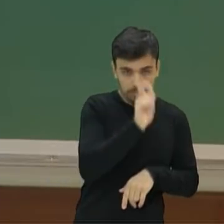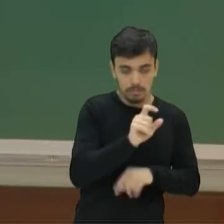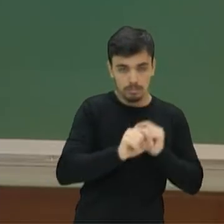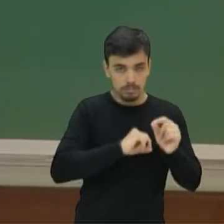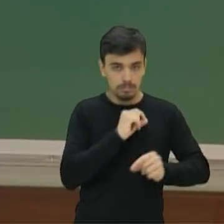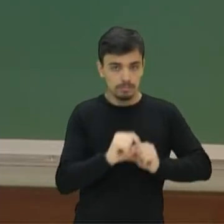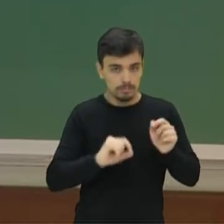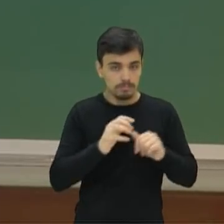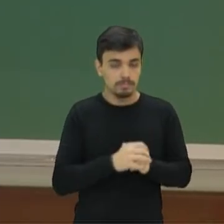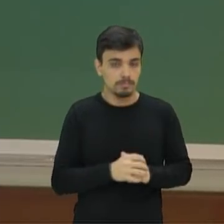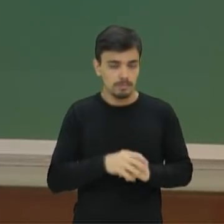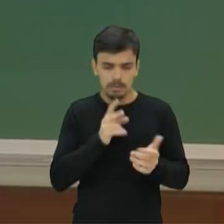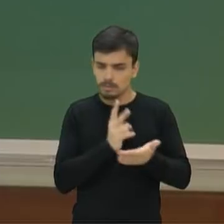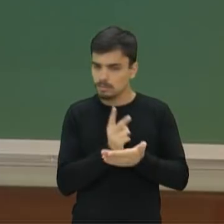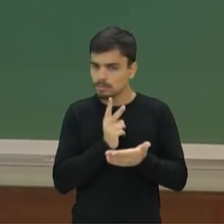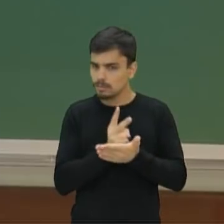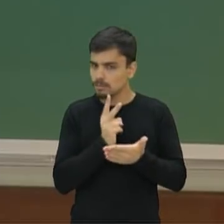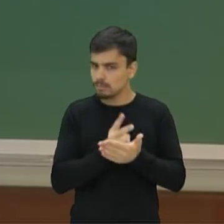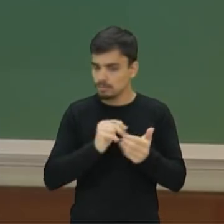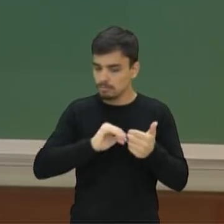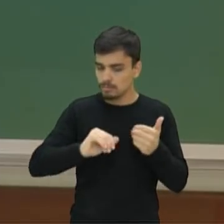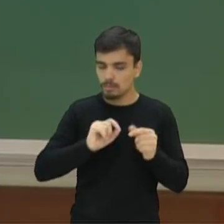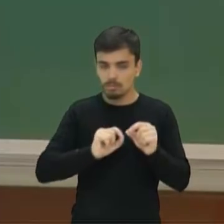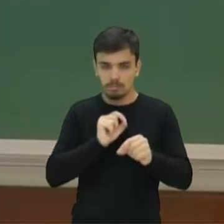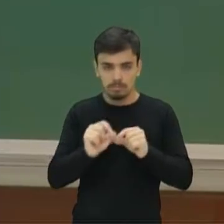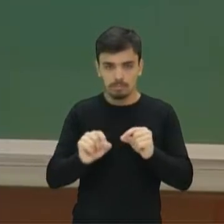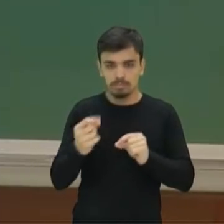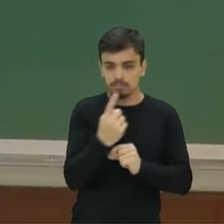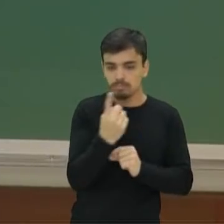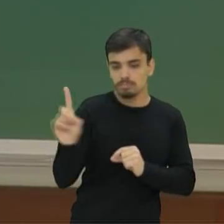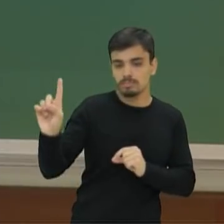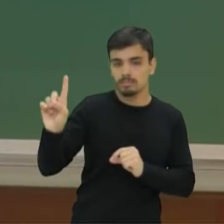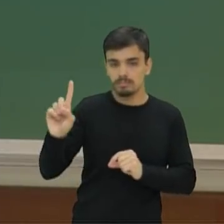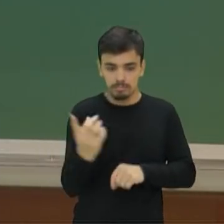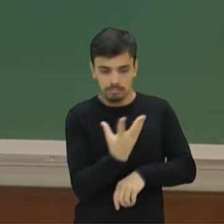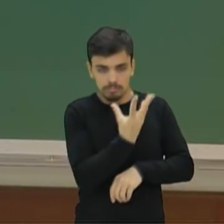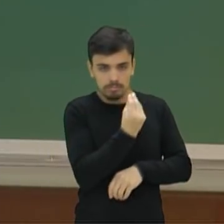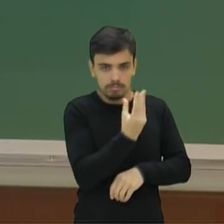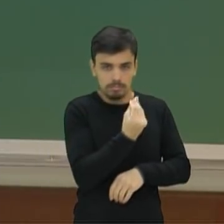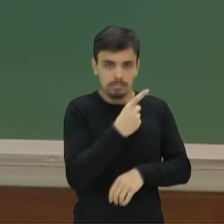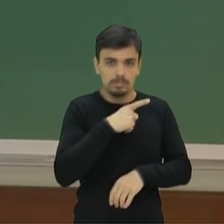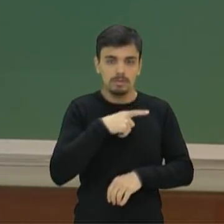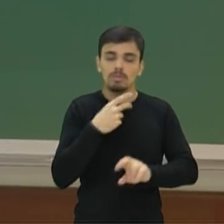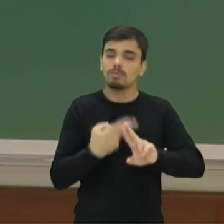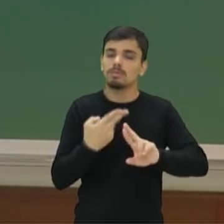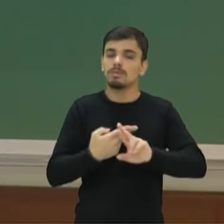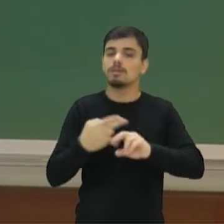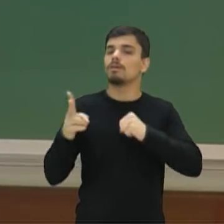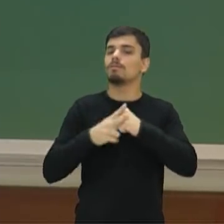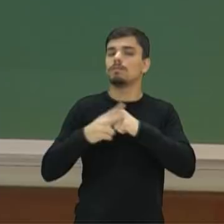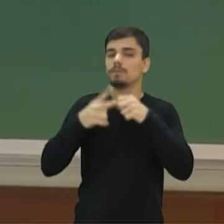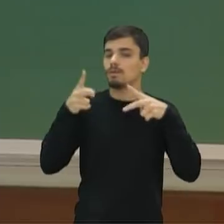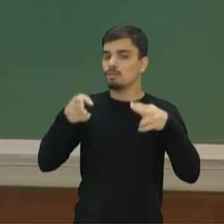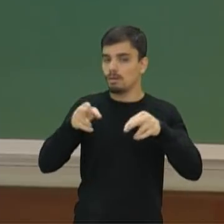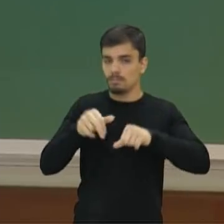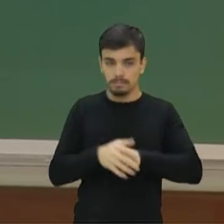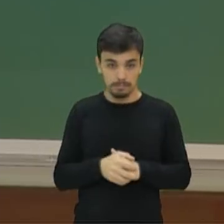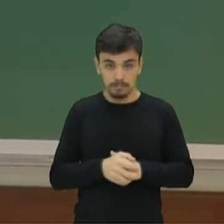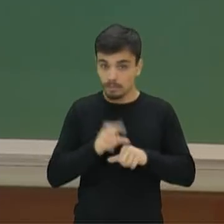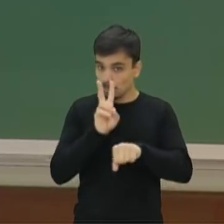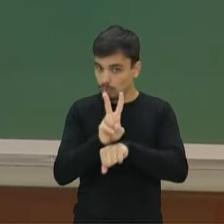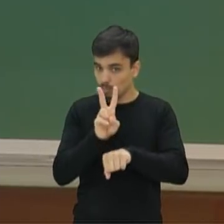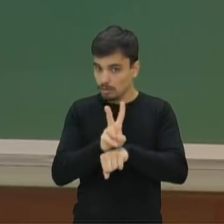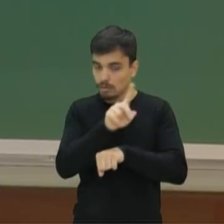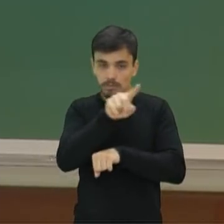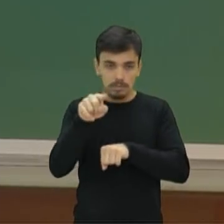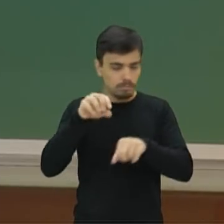o you sempre, ele é sempre exceção, no singular e no plural ele usa o mesmo verbo. Be careful, cuidado.